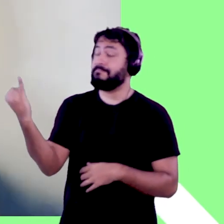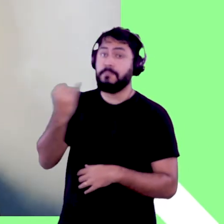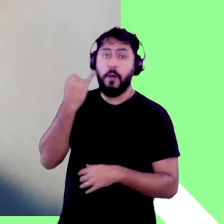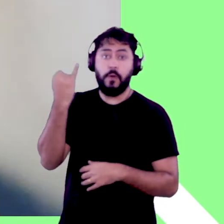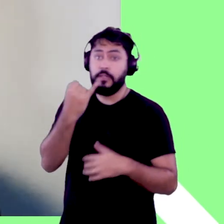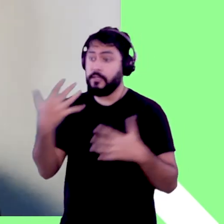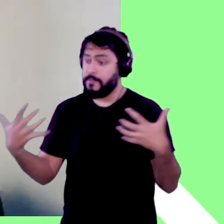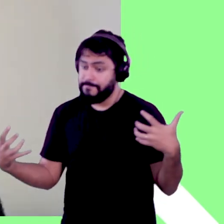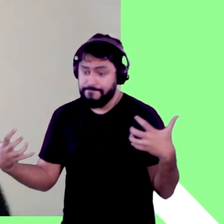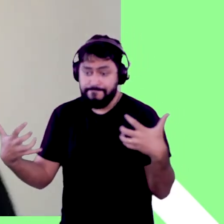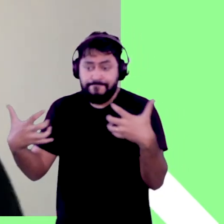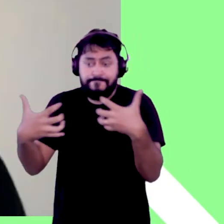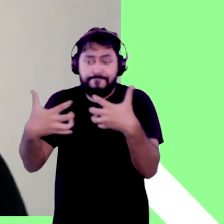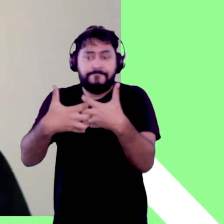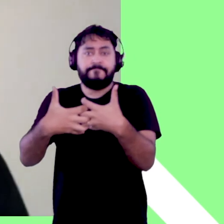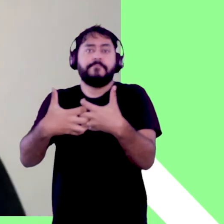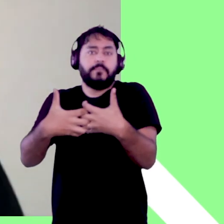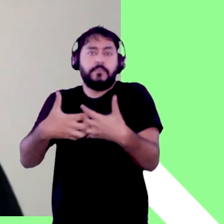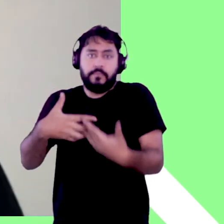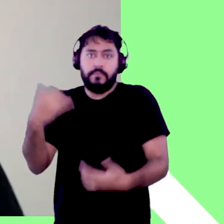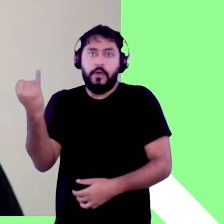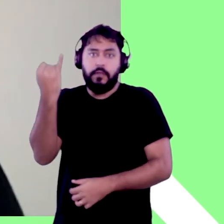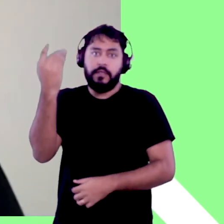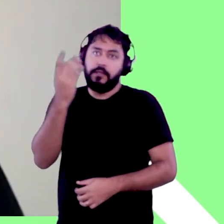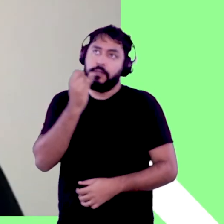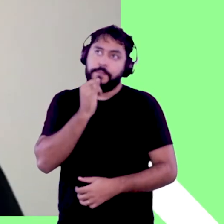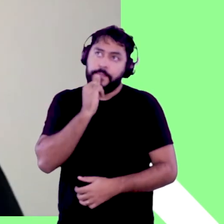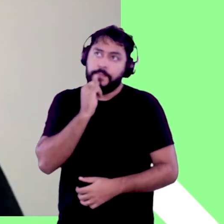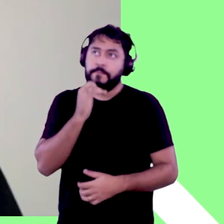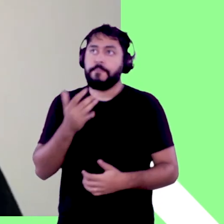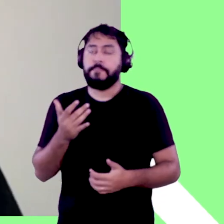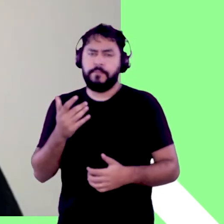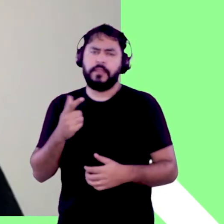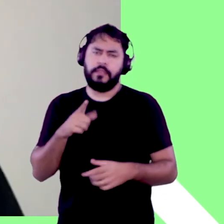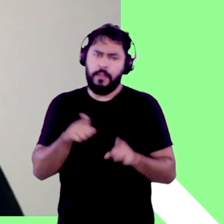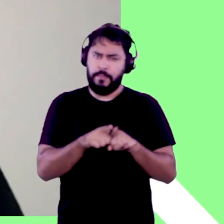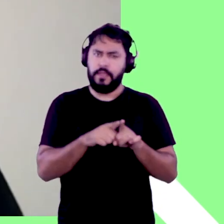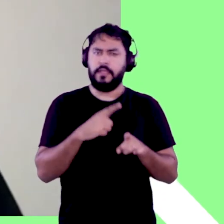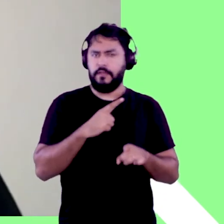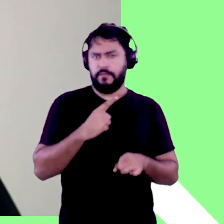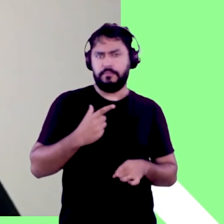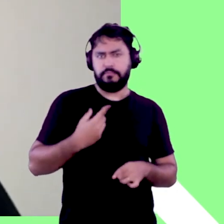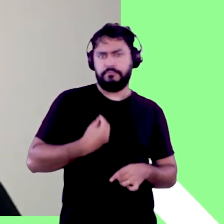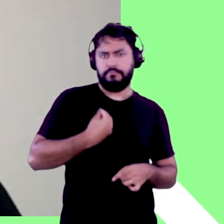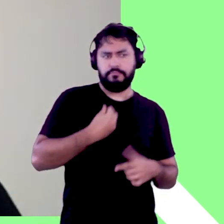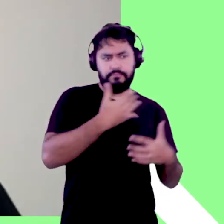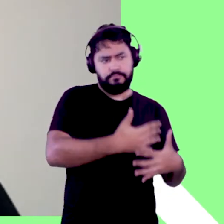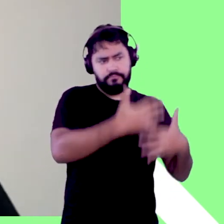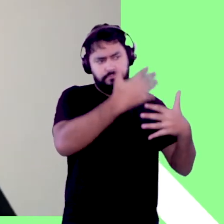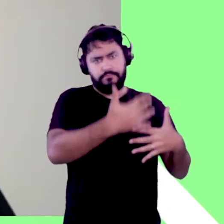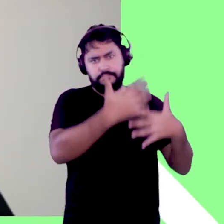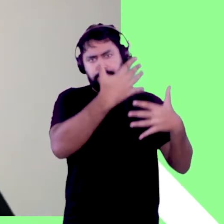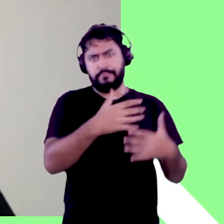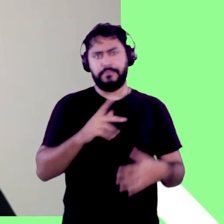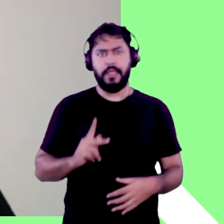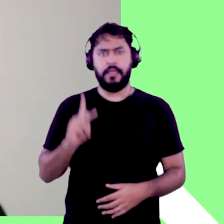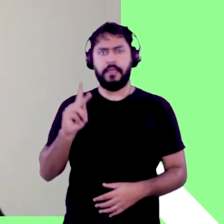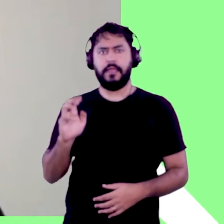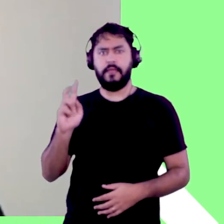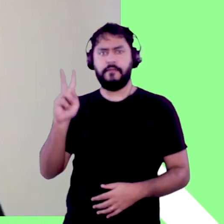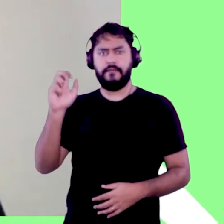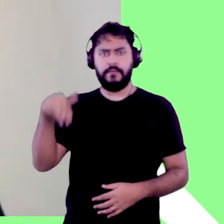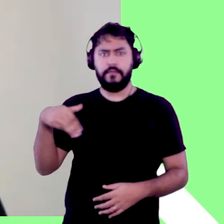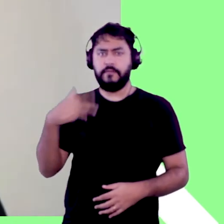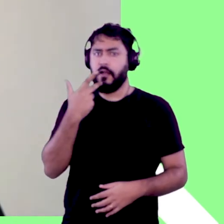Elas permearem em todos os setores. Teve outras pessoas aqui no chat também, Kevin, falando da inclusão no mercado